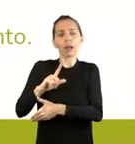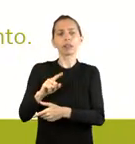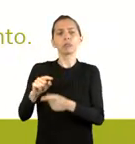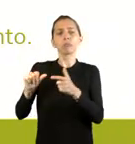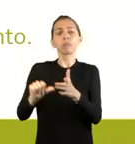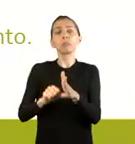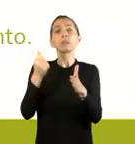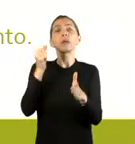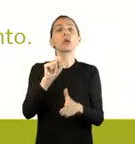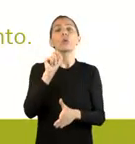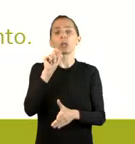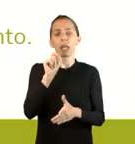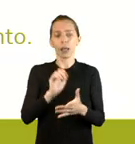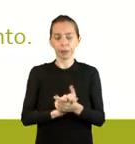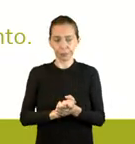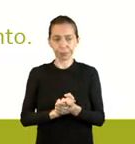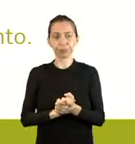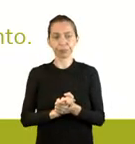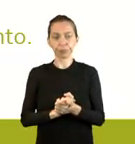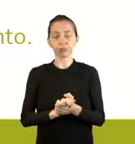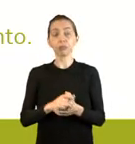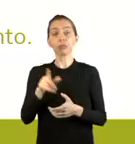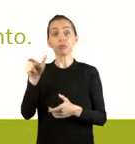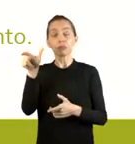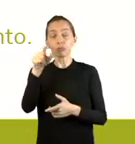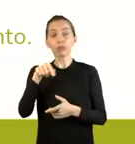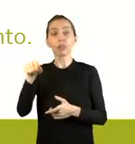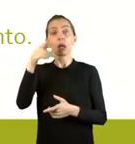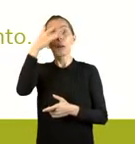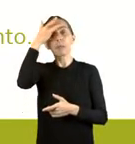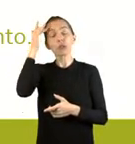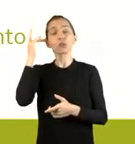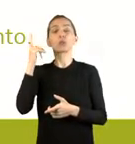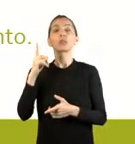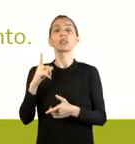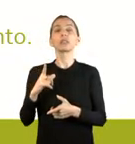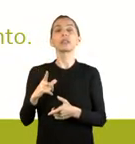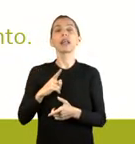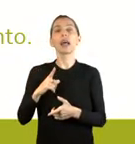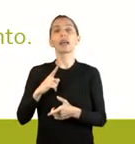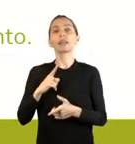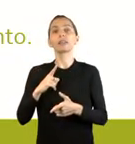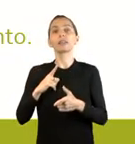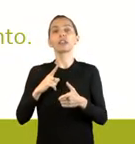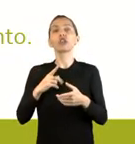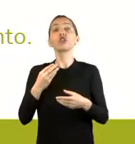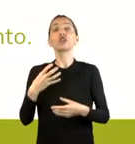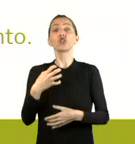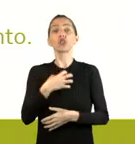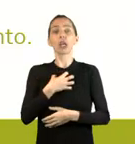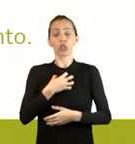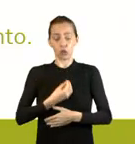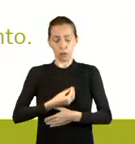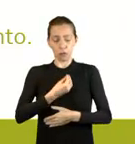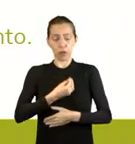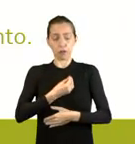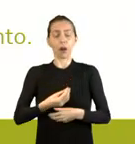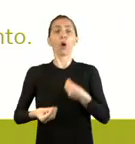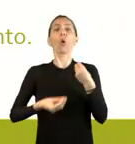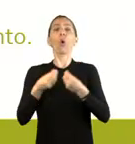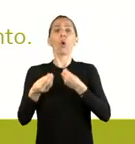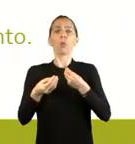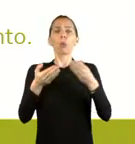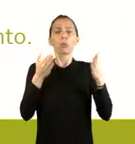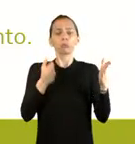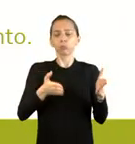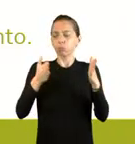coisa, com certeza, as pessoas elas têm padrões de vida. Então,